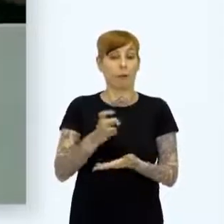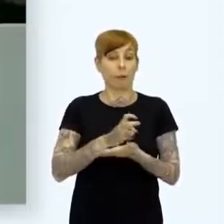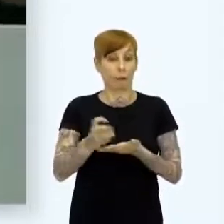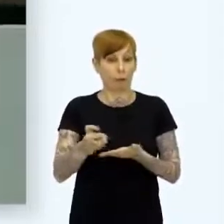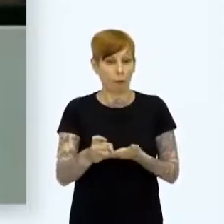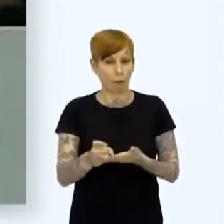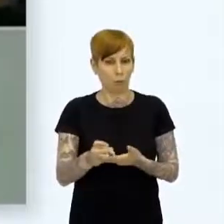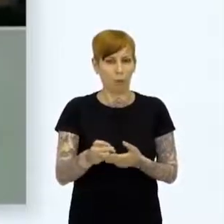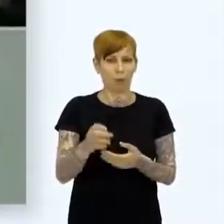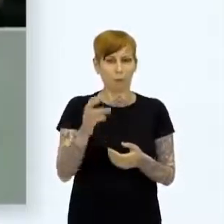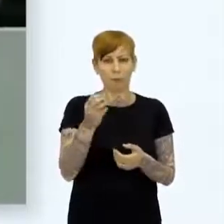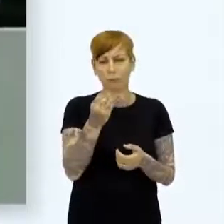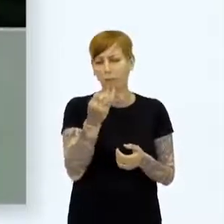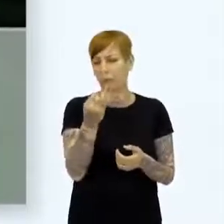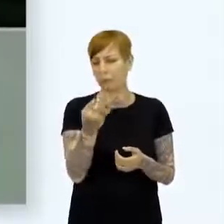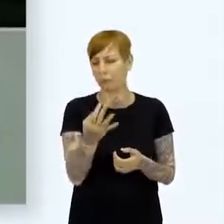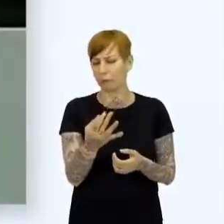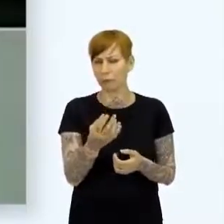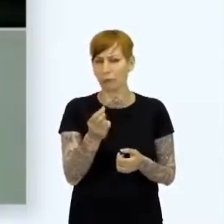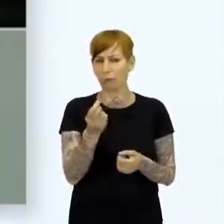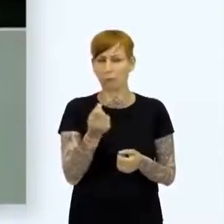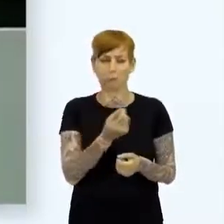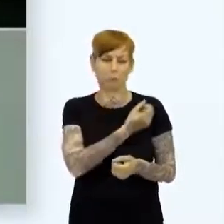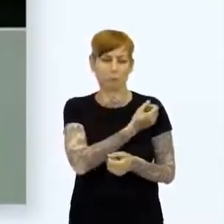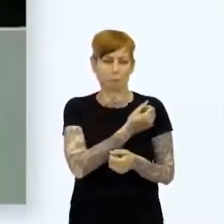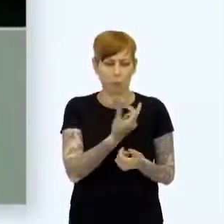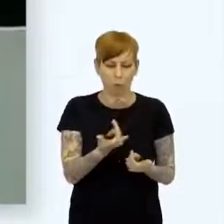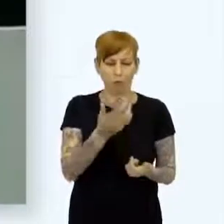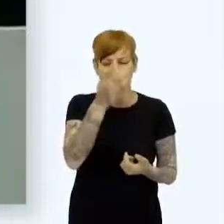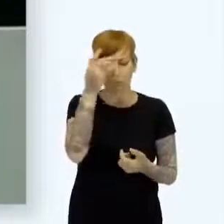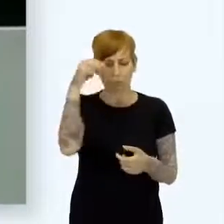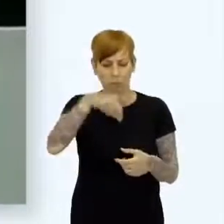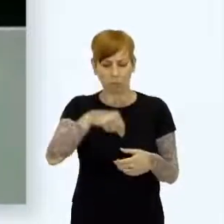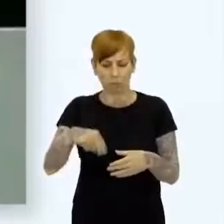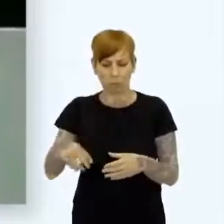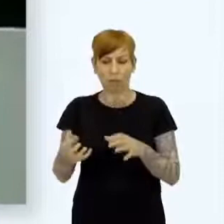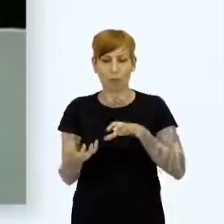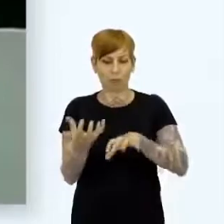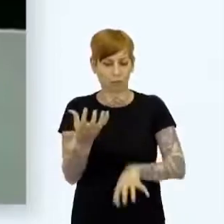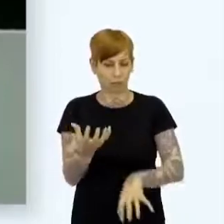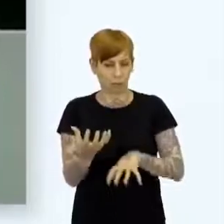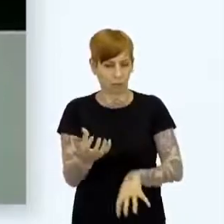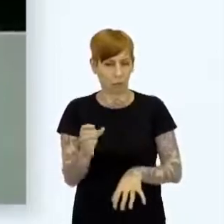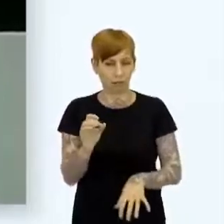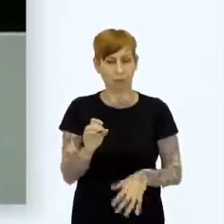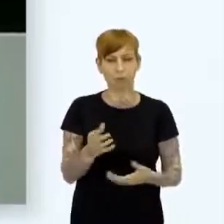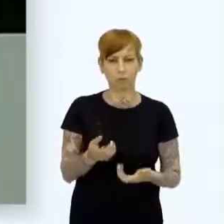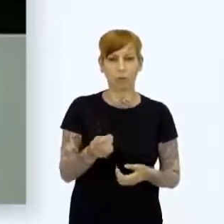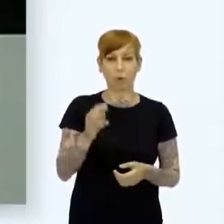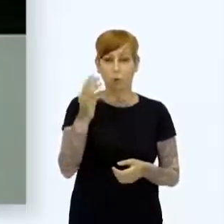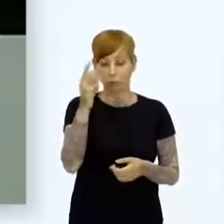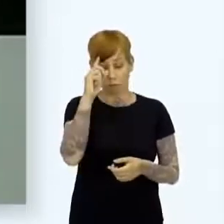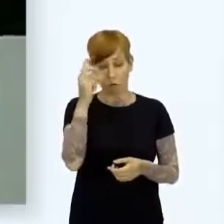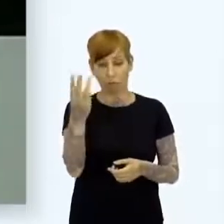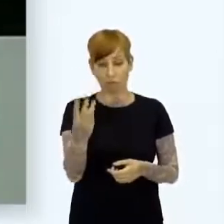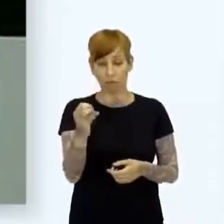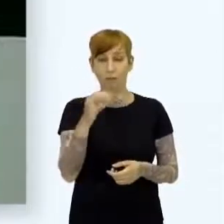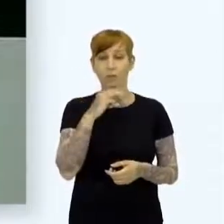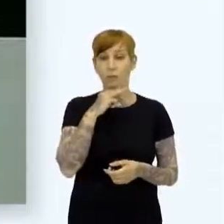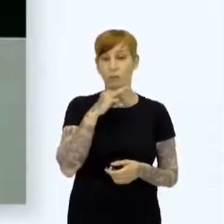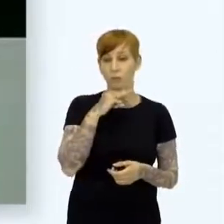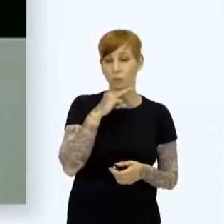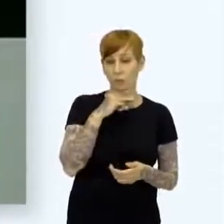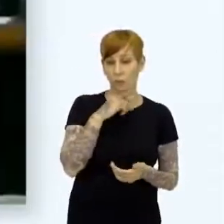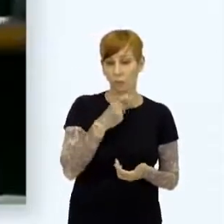470 parlamentares, apenas 169 estavam em Brasília. Naquele dia 30 de março, a defesa